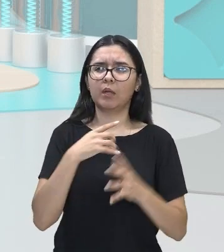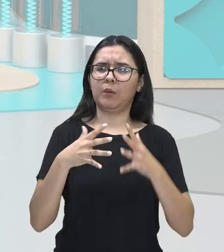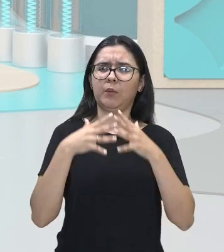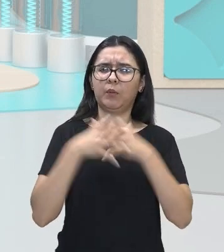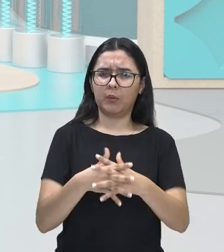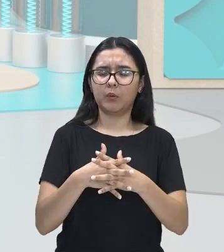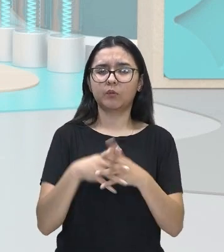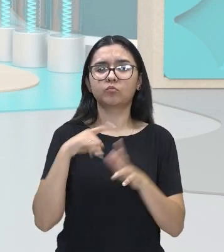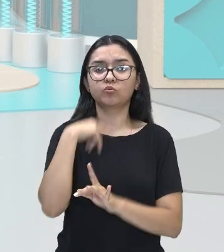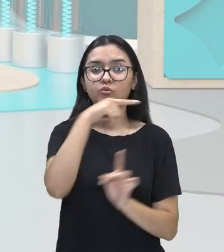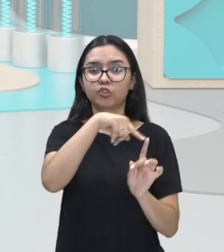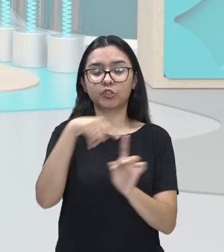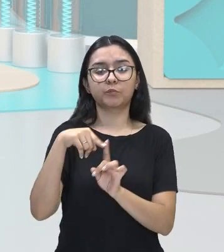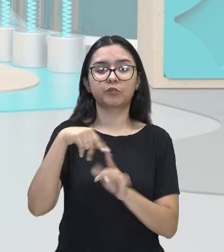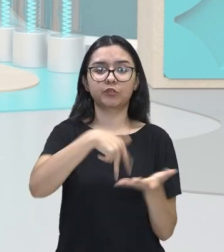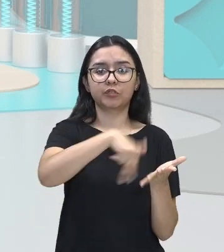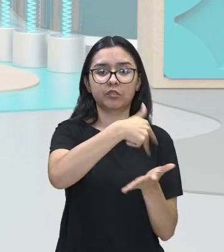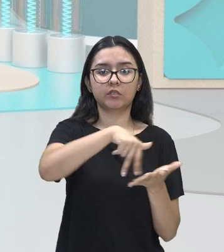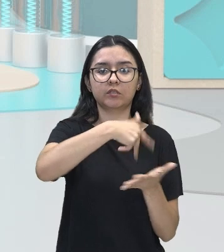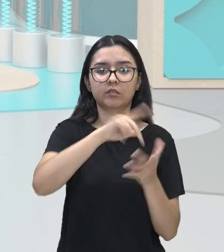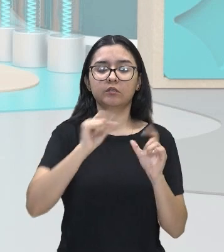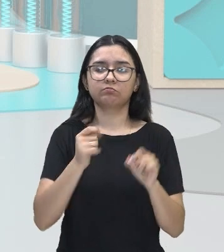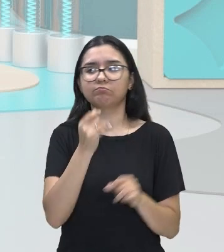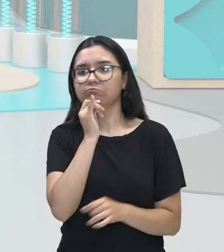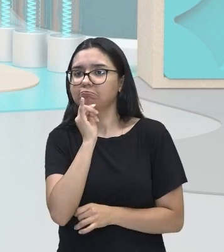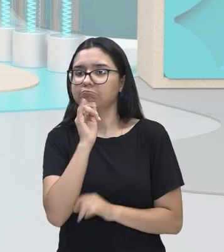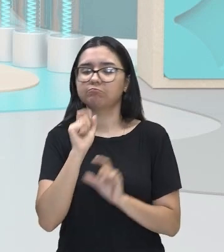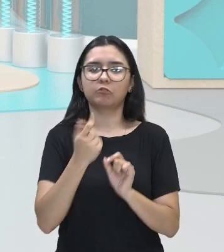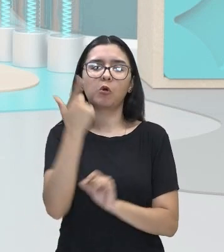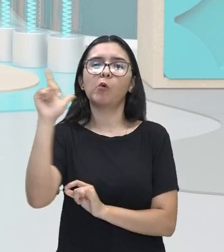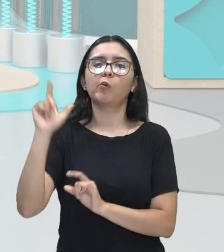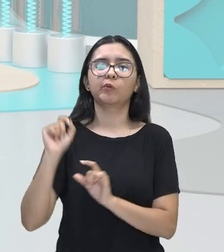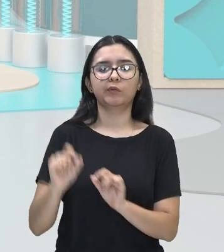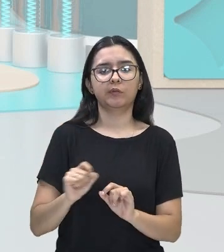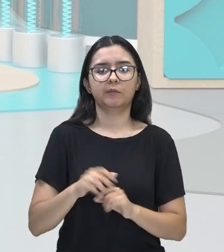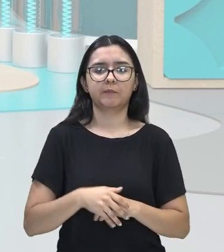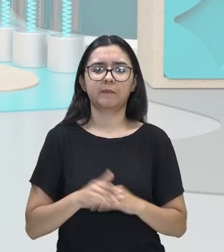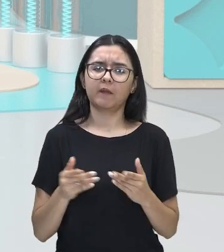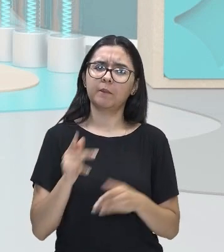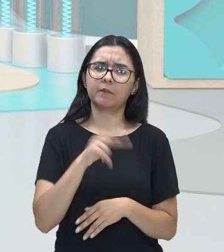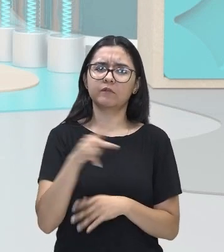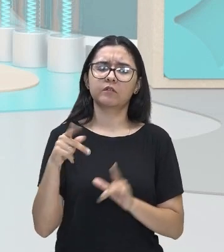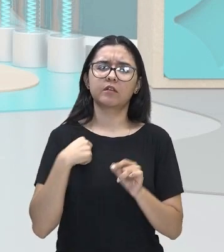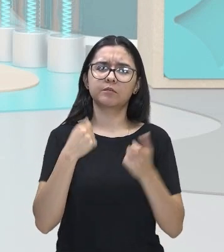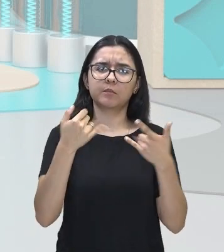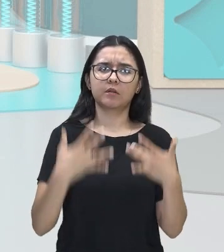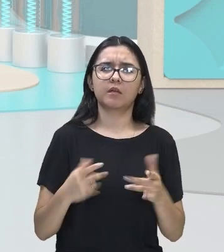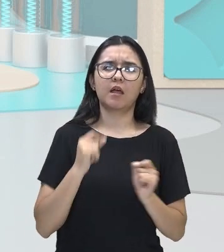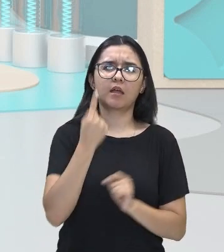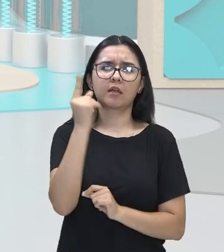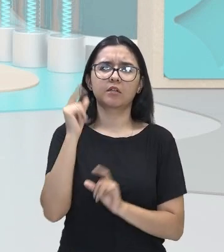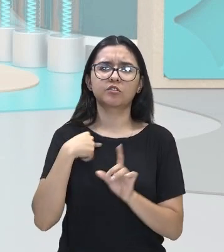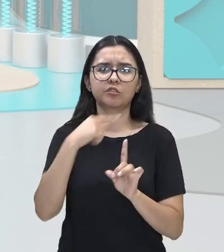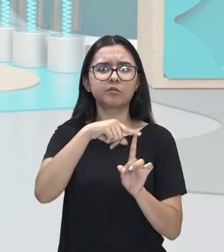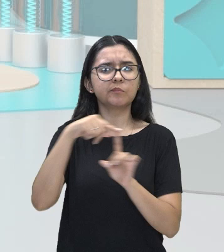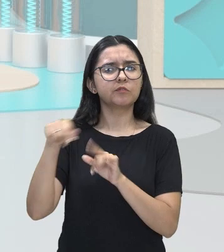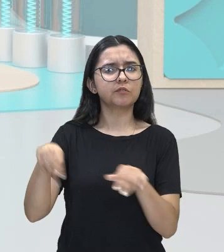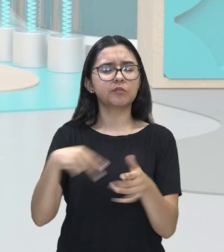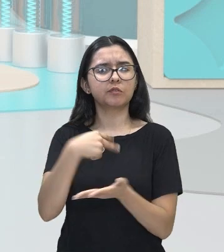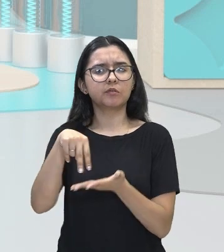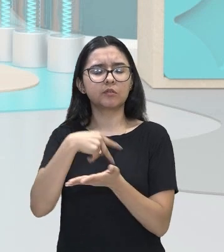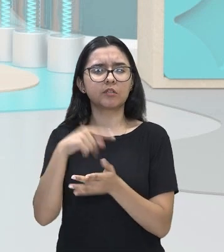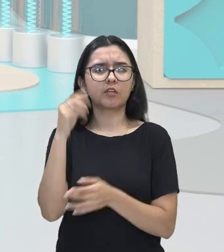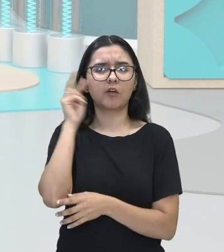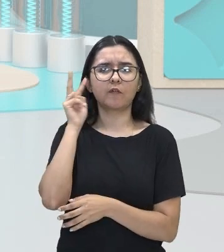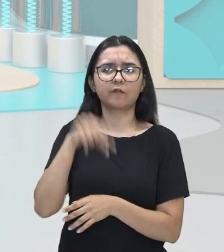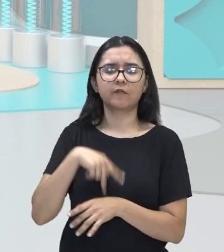o estilo de dança com, de repente, algum outro. O professor está falando de salsa, será que é aquele que eu vi alguém dançando? Para